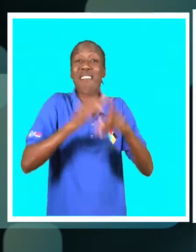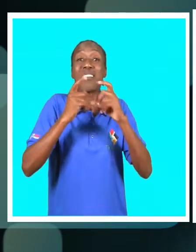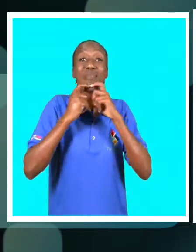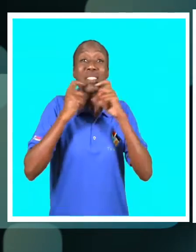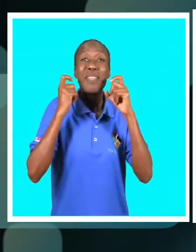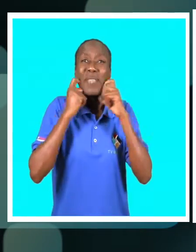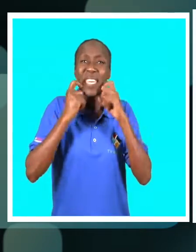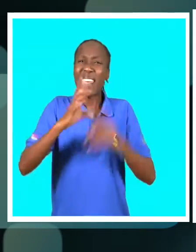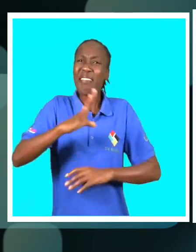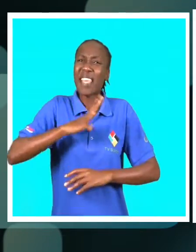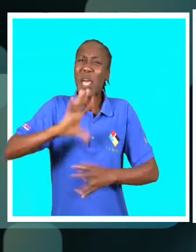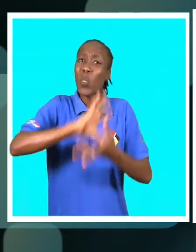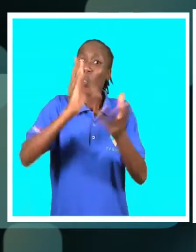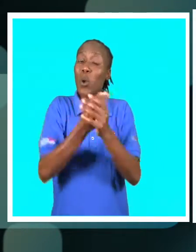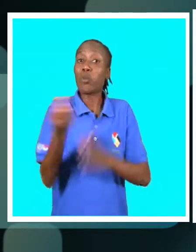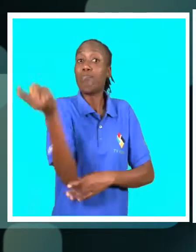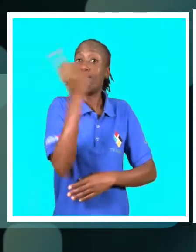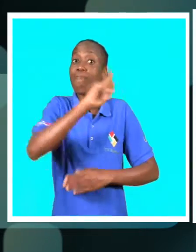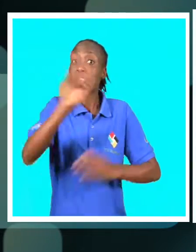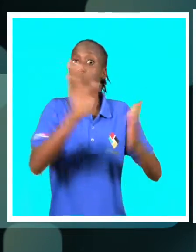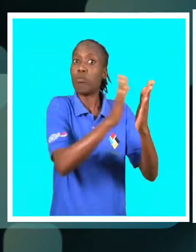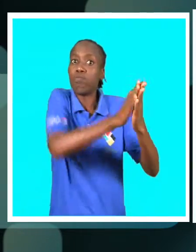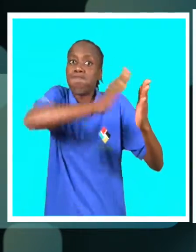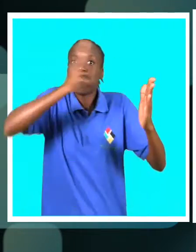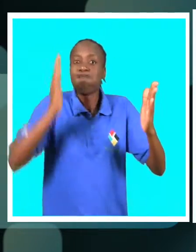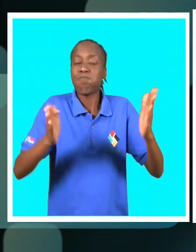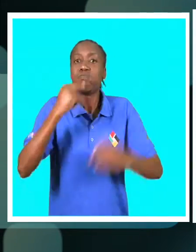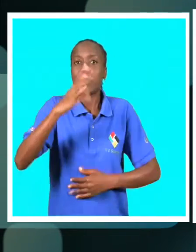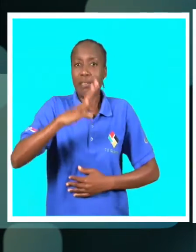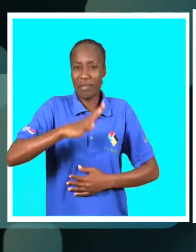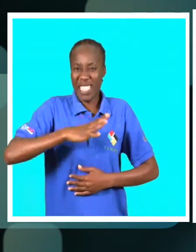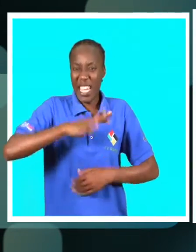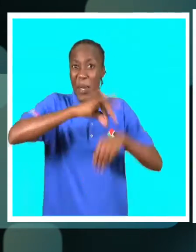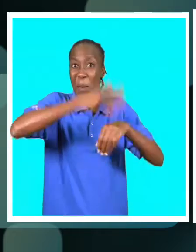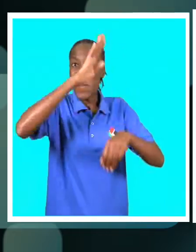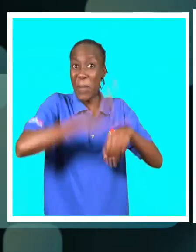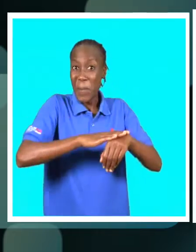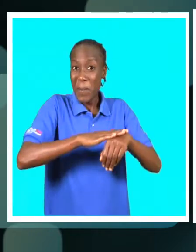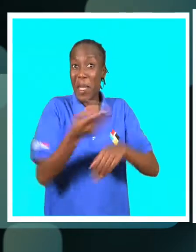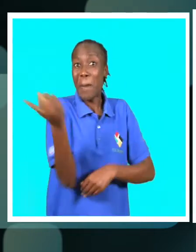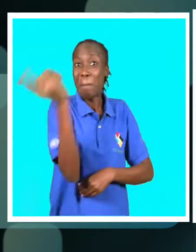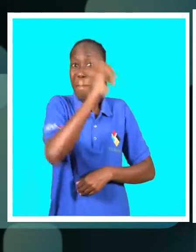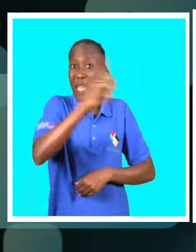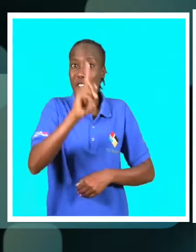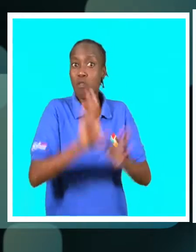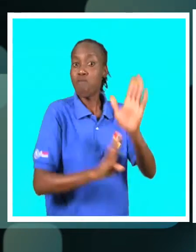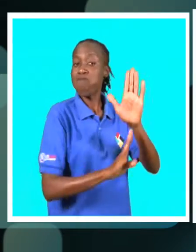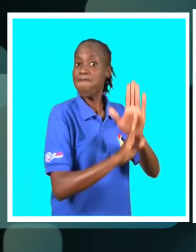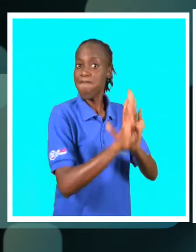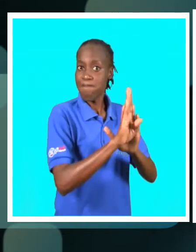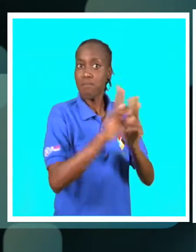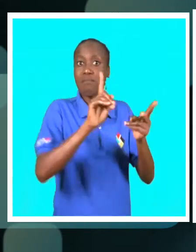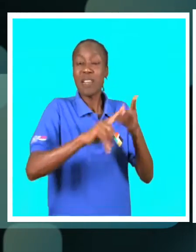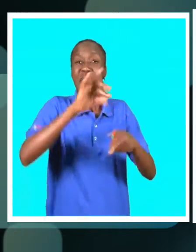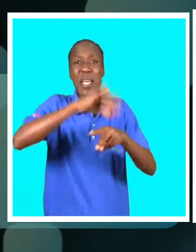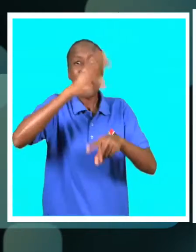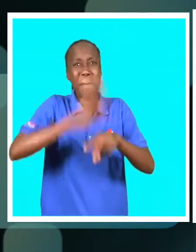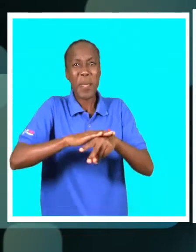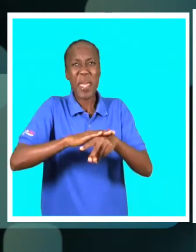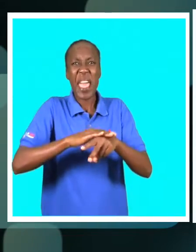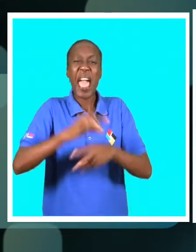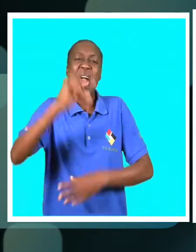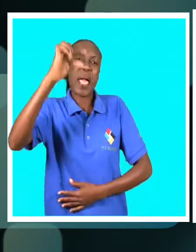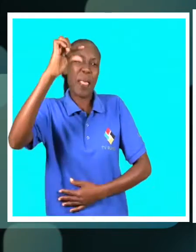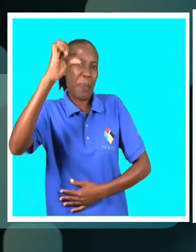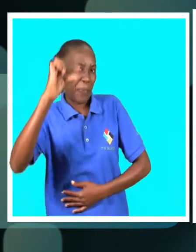Moçambique temos todos os meses, só que existem meses de pico e meses que a malária temos